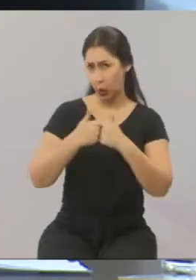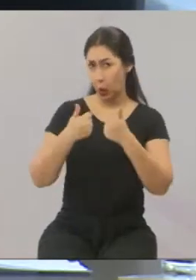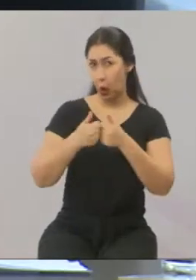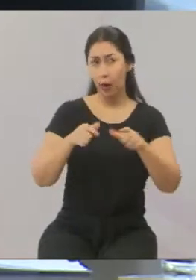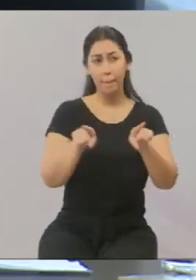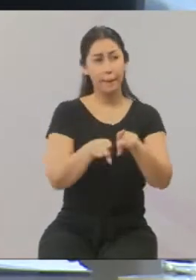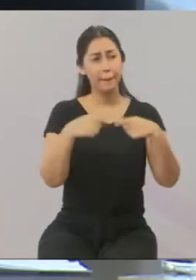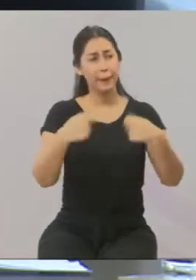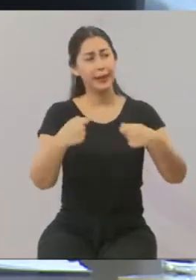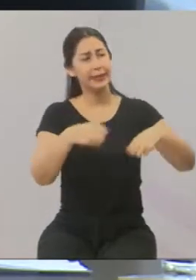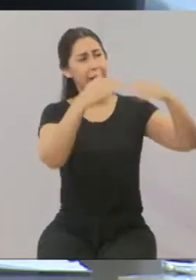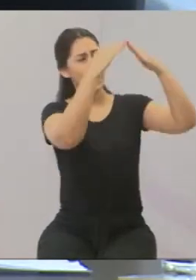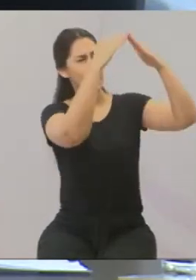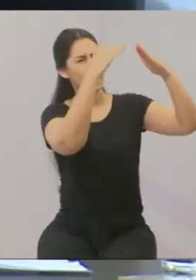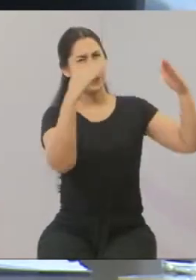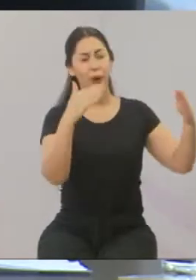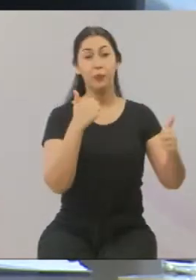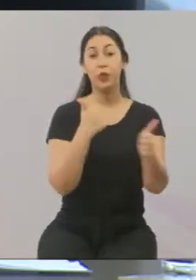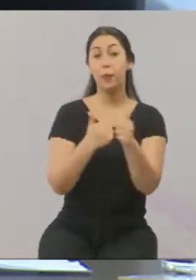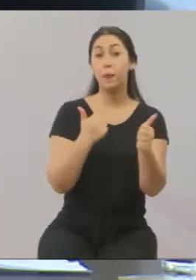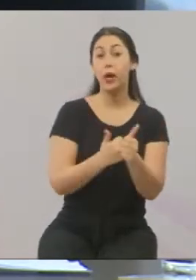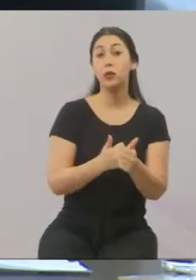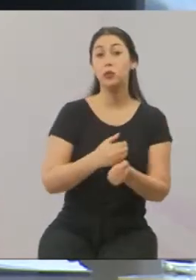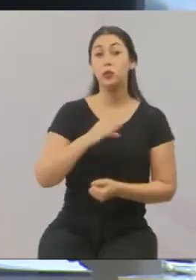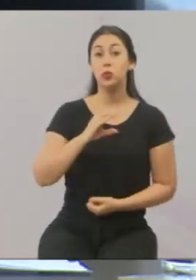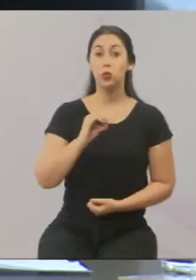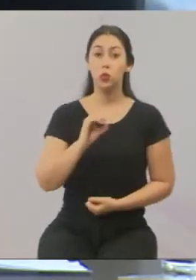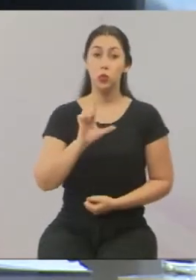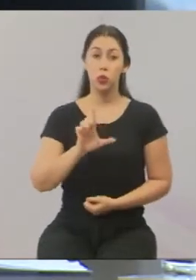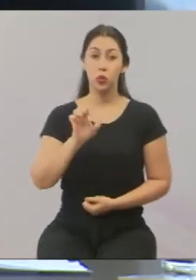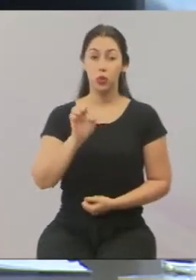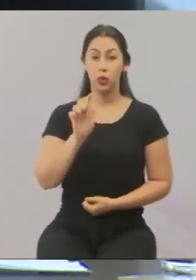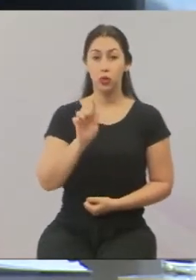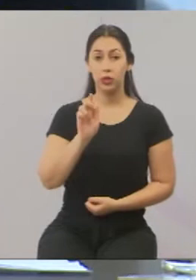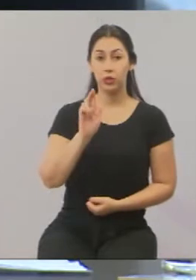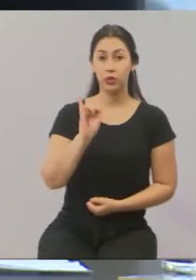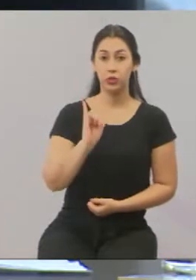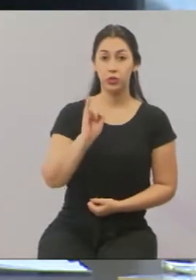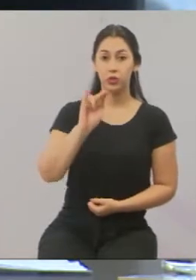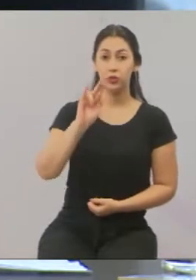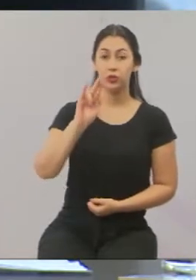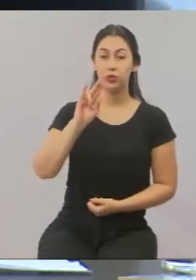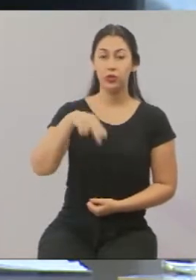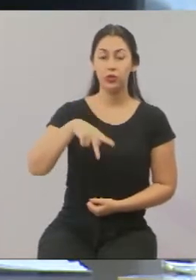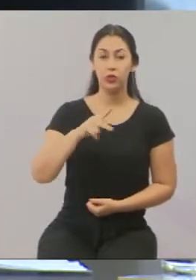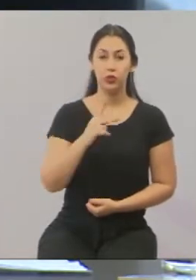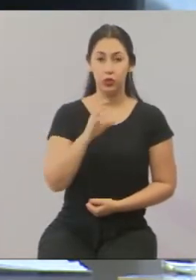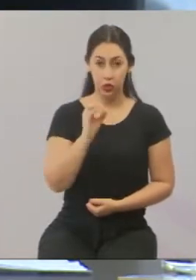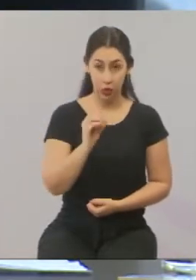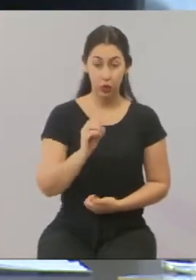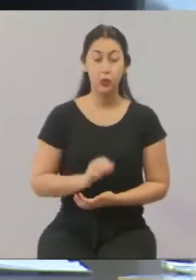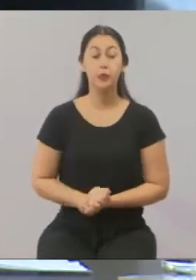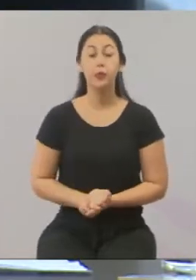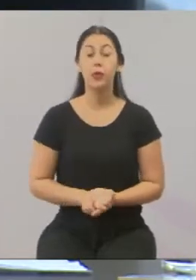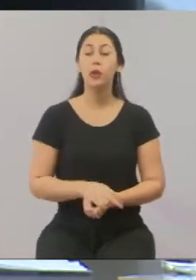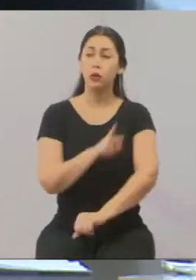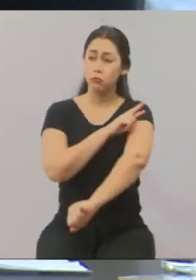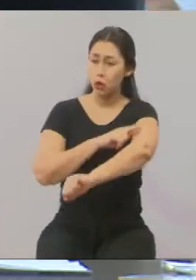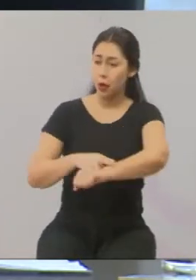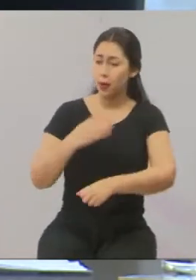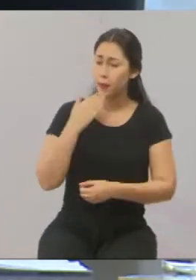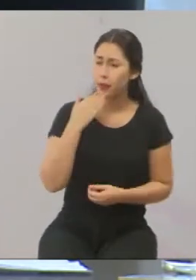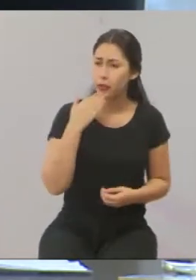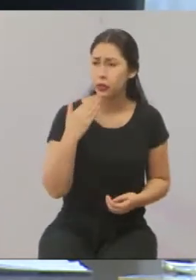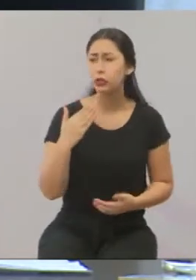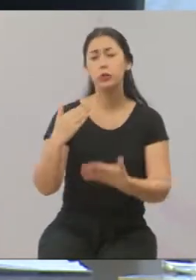ao lado do condomínio Coleginho, no sentido Santa Branca, no Jardim do Marquês, em Jacareí. Assim sendo, muito respeitosamente, recorremos à compreensão e